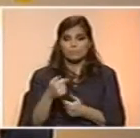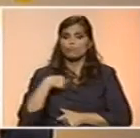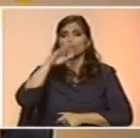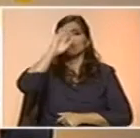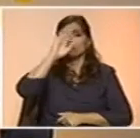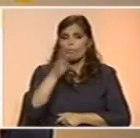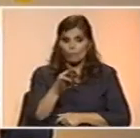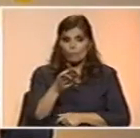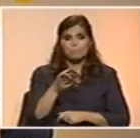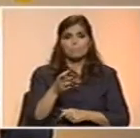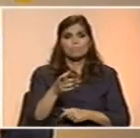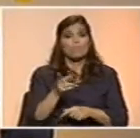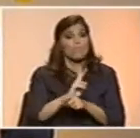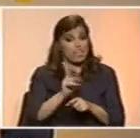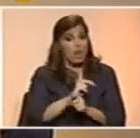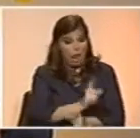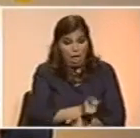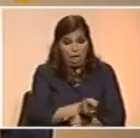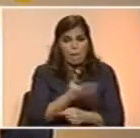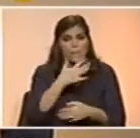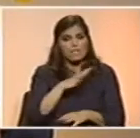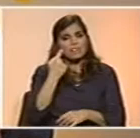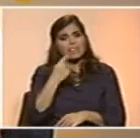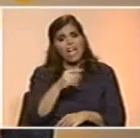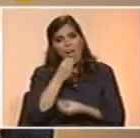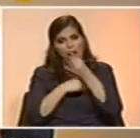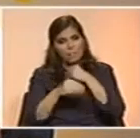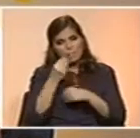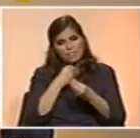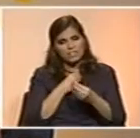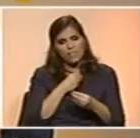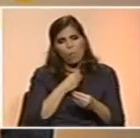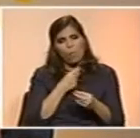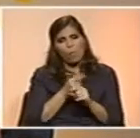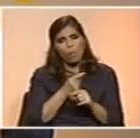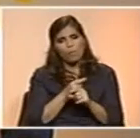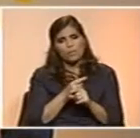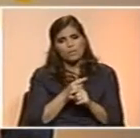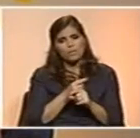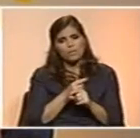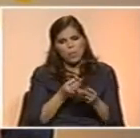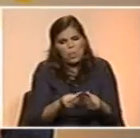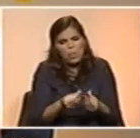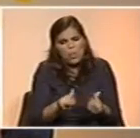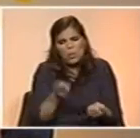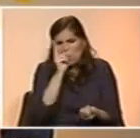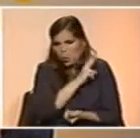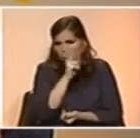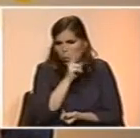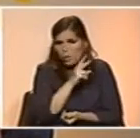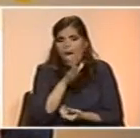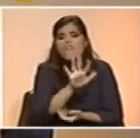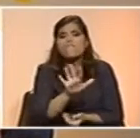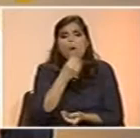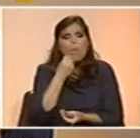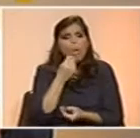que eles têm, apesar de serem vegetarianos, têm uma alimentação que tem excesso de gordura. Uhum. A forma como eles